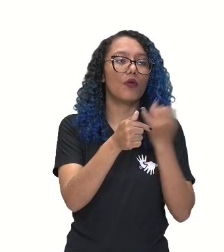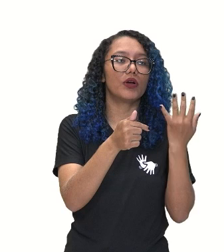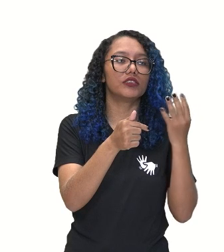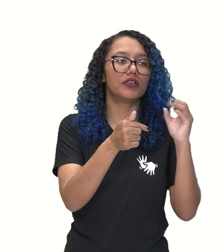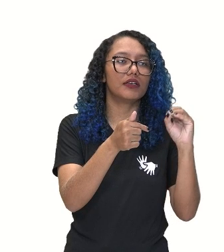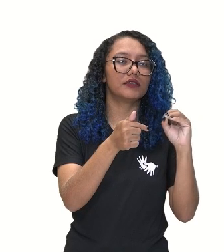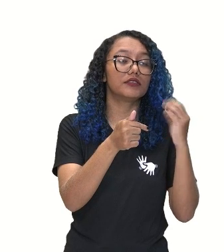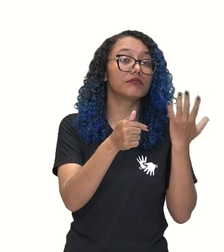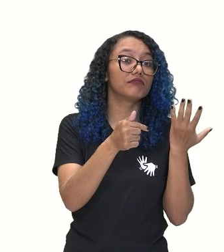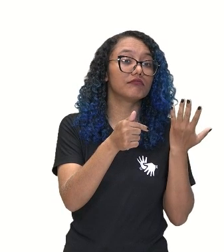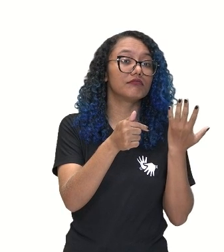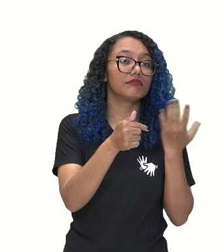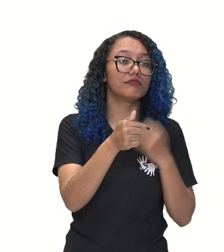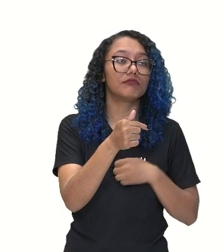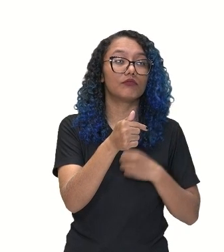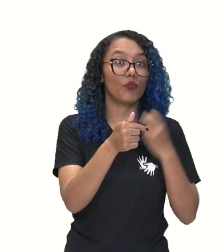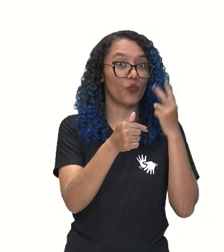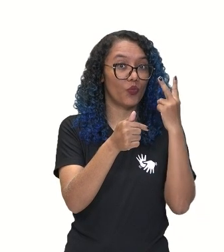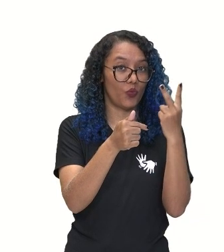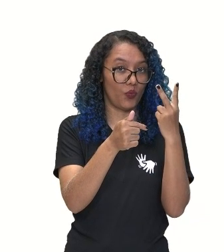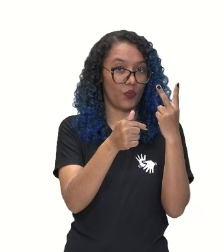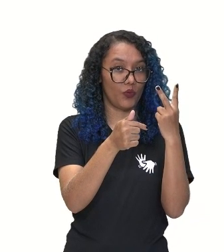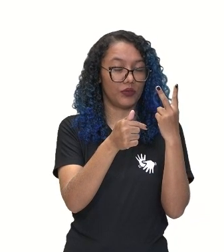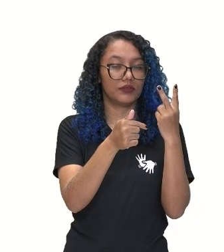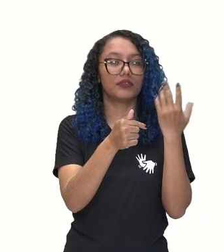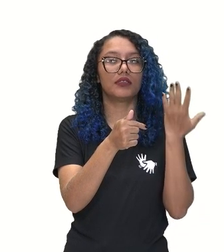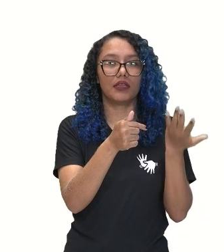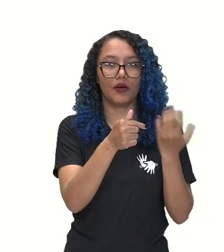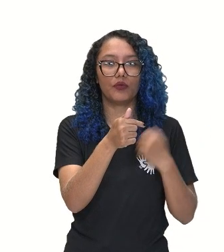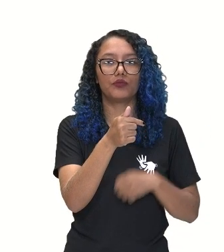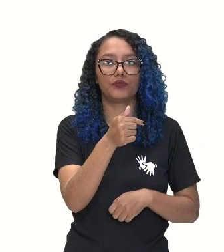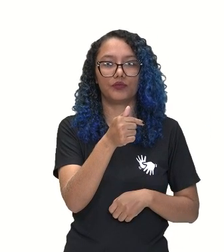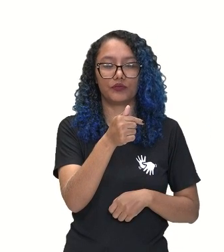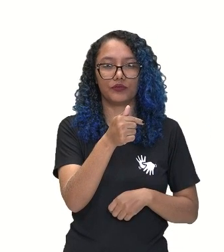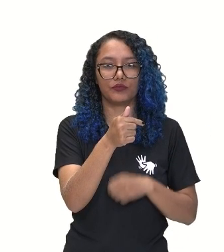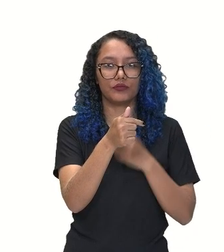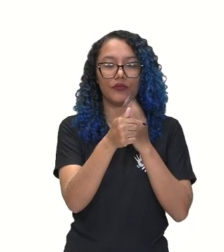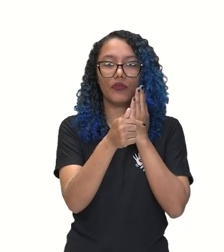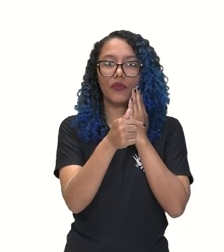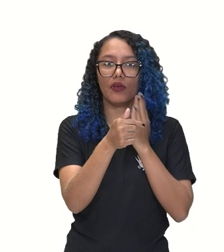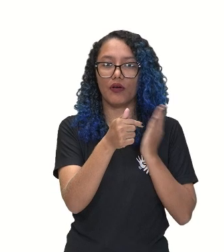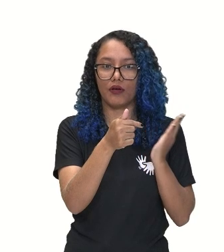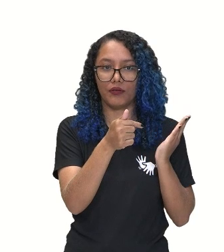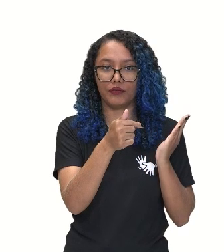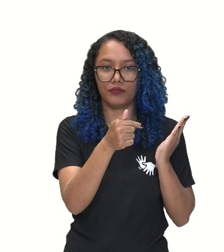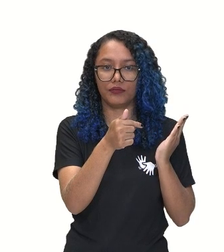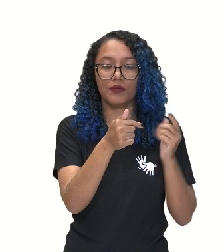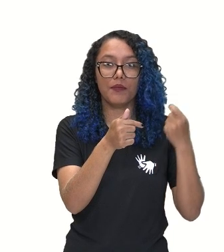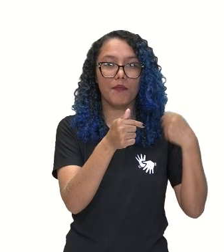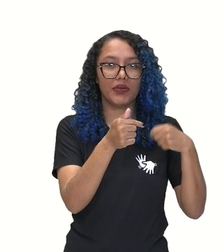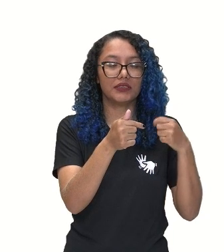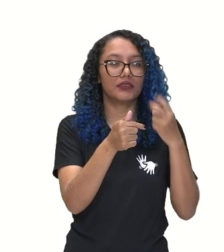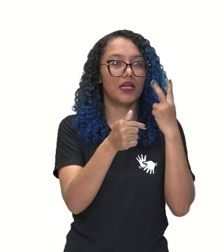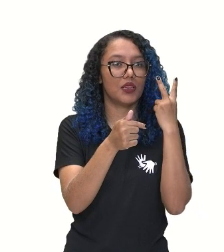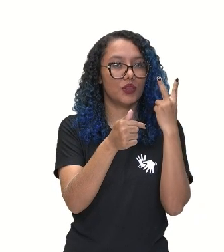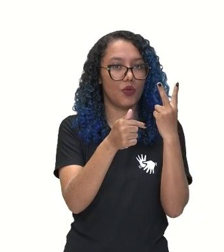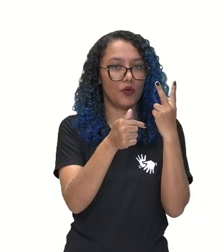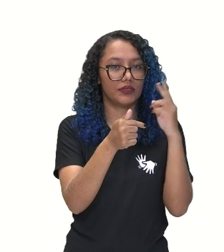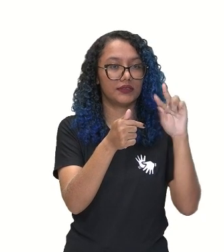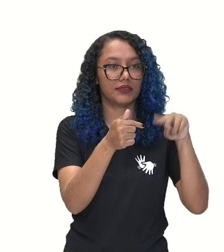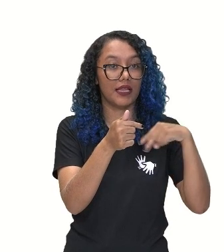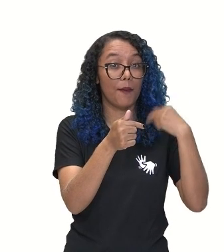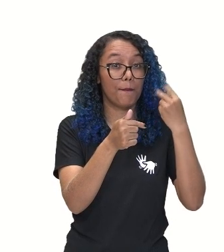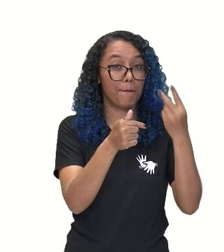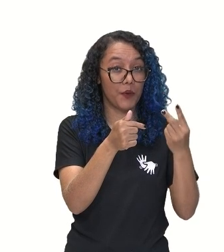aparecem. Quantos zeros aparecem? 2. Então, aqui no nosso número, terão que